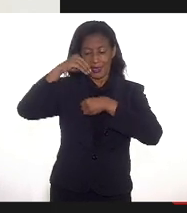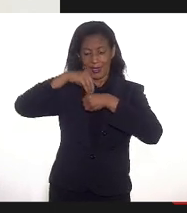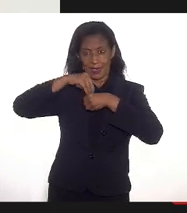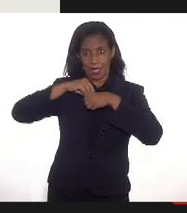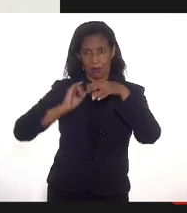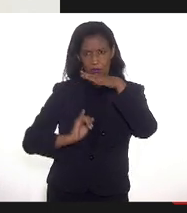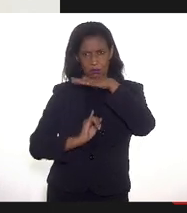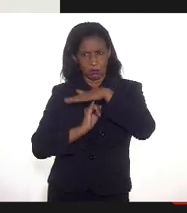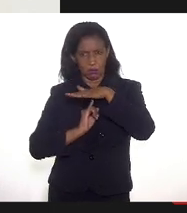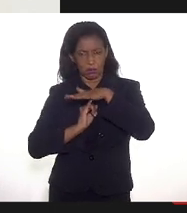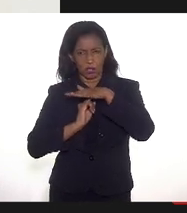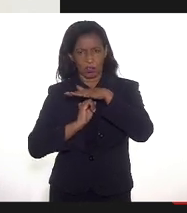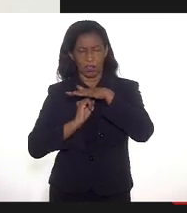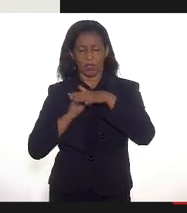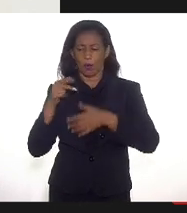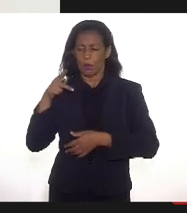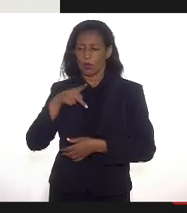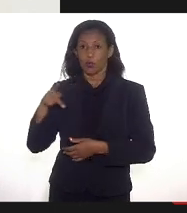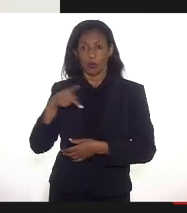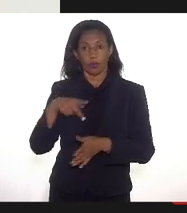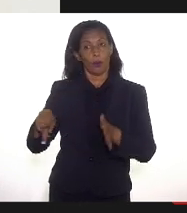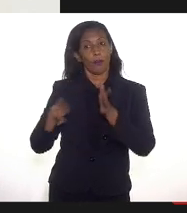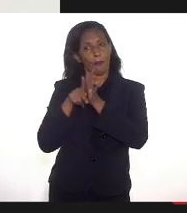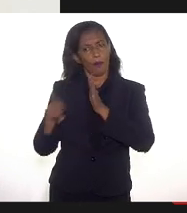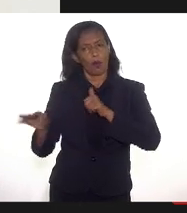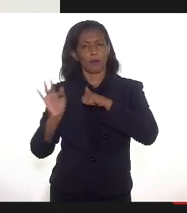instituição com pelos professores da casa.